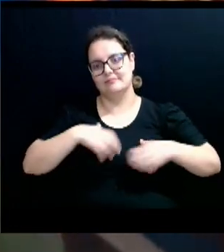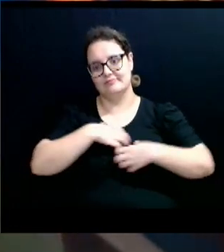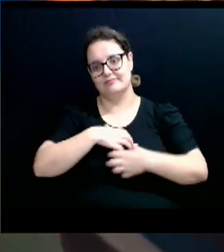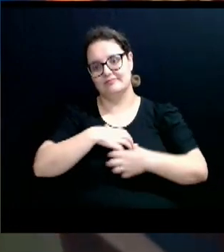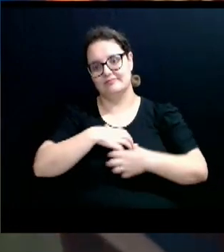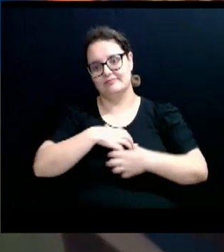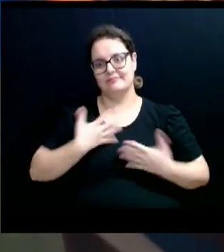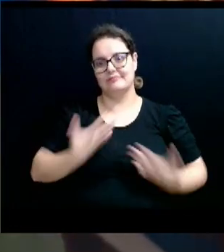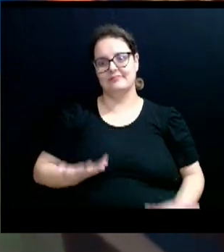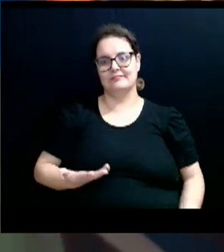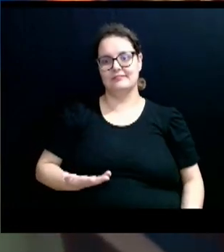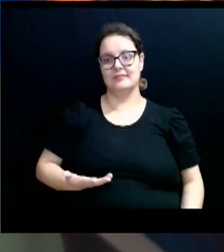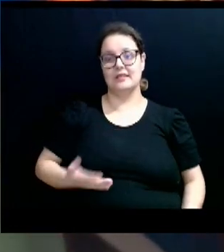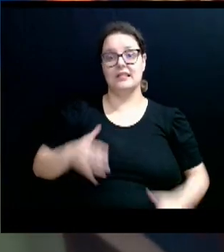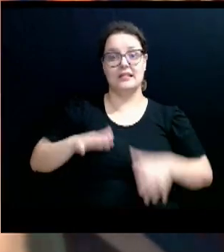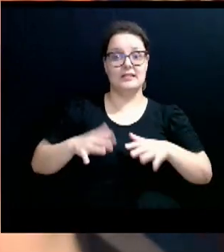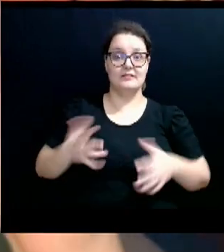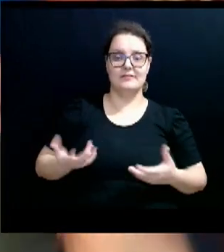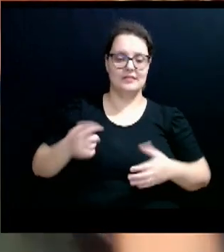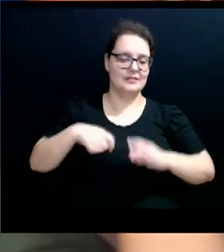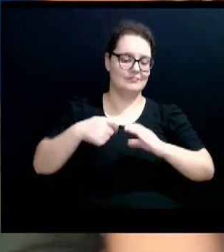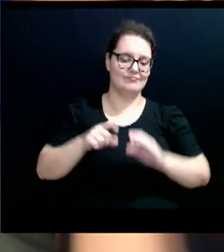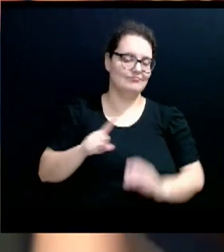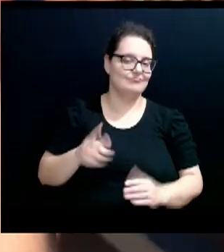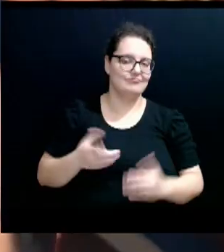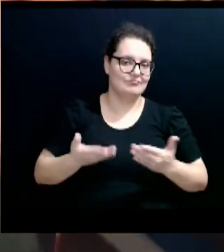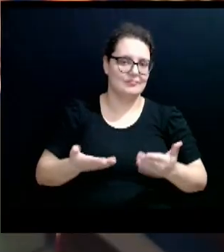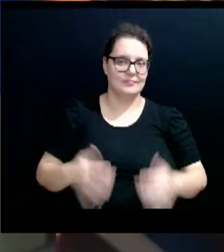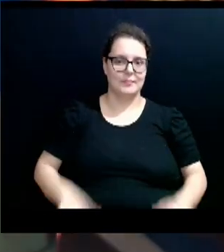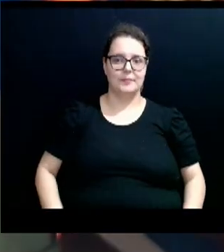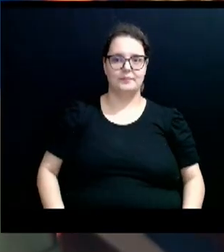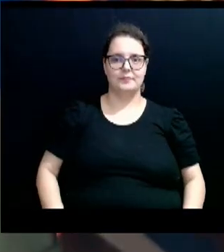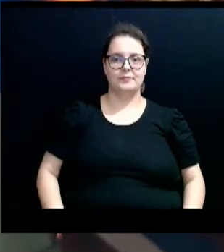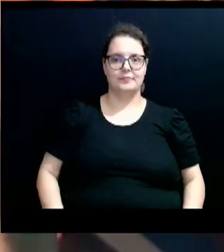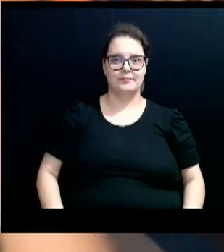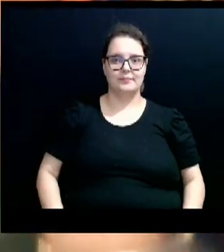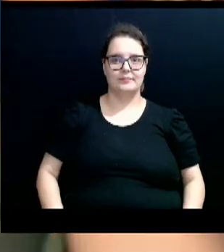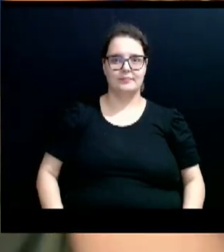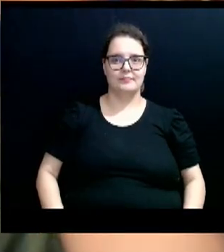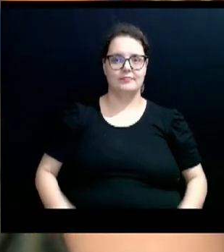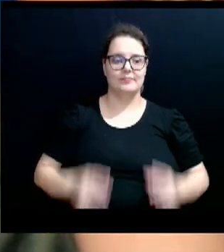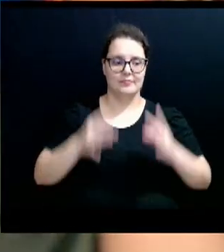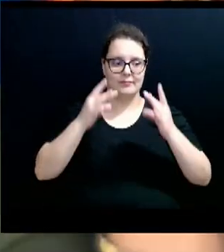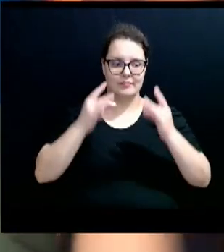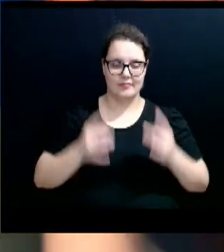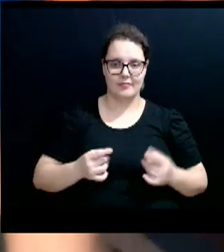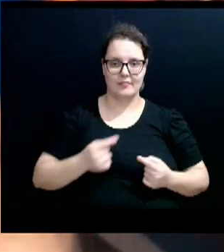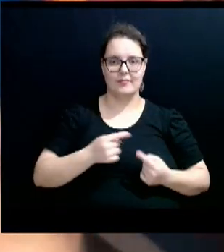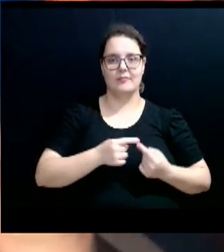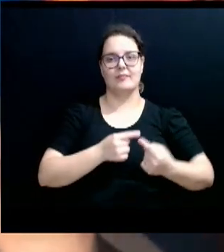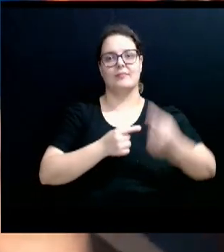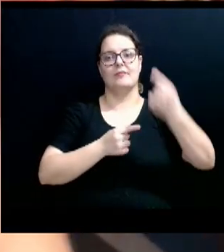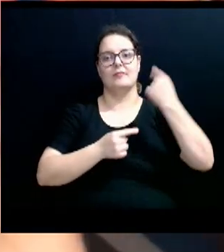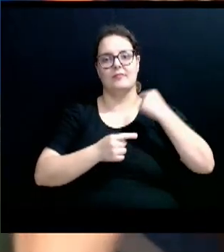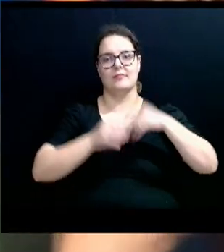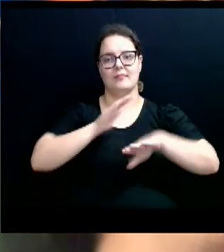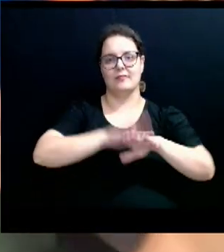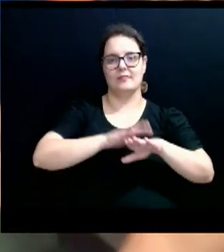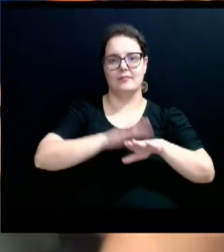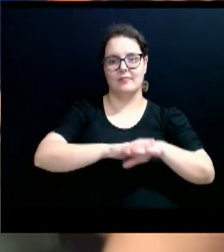tanto. Mas fazer esse mergulho no nosso passado, ele ativa, então, o nosso